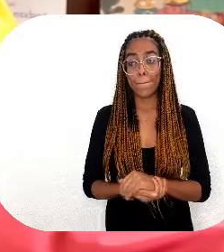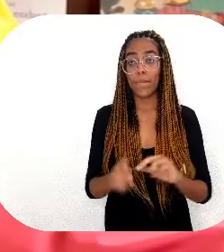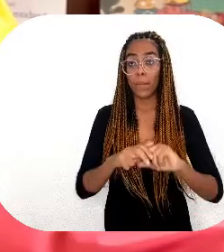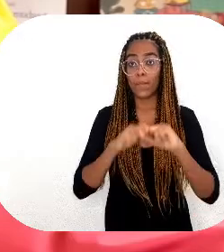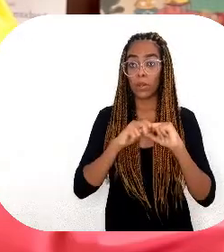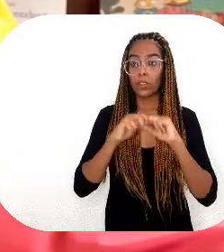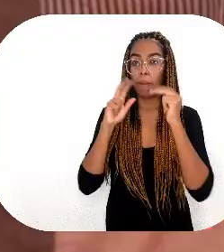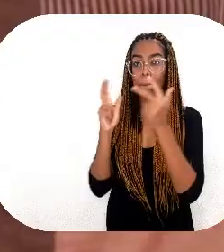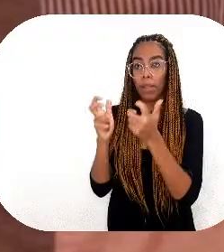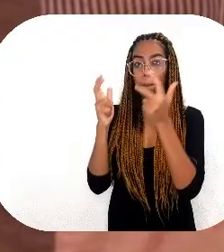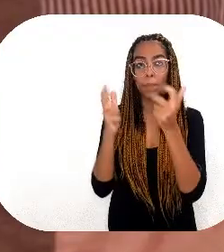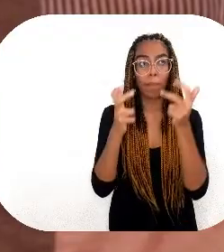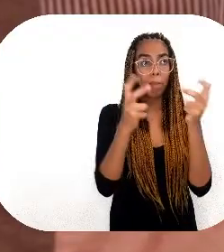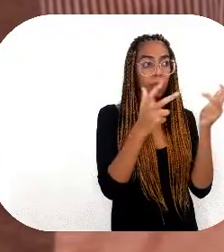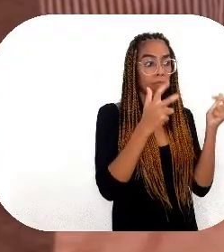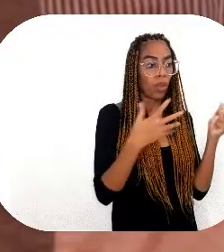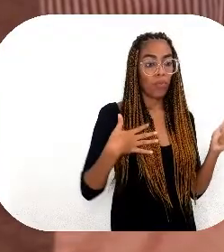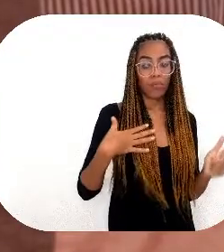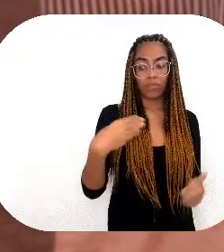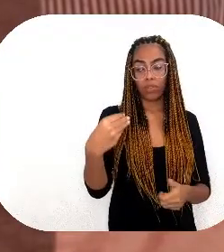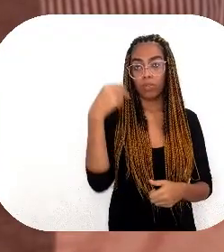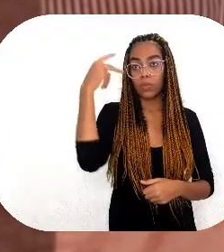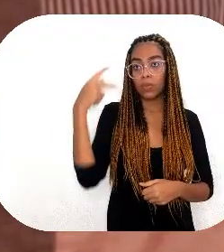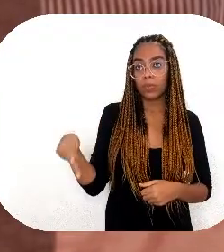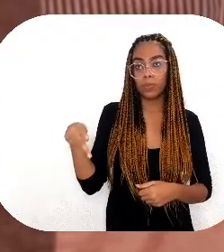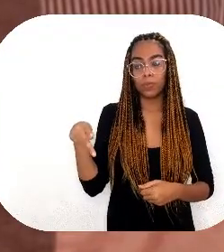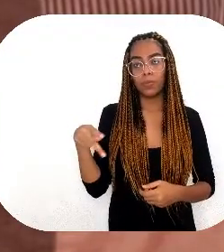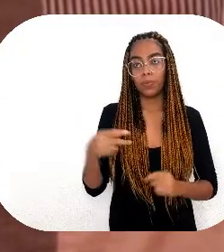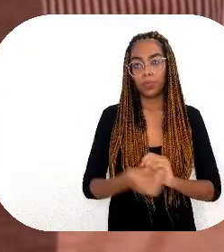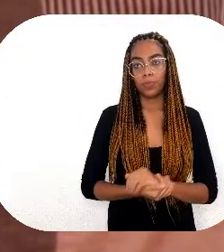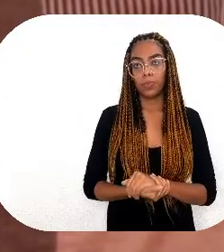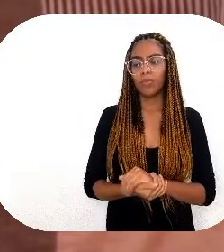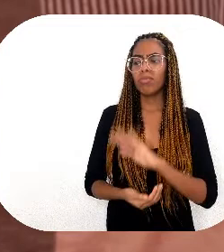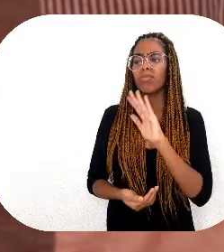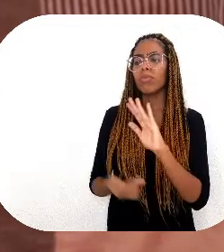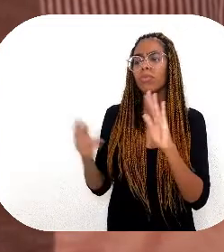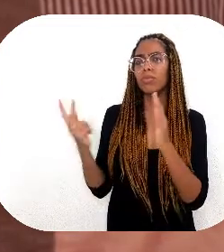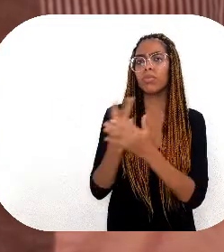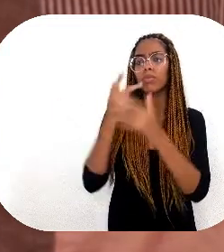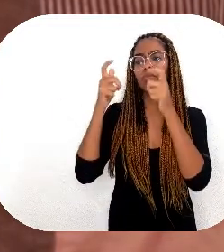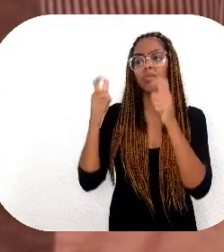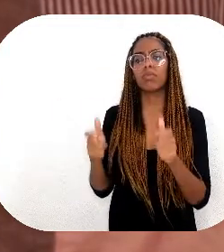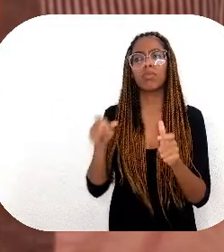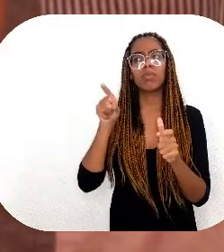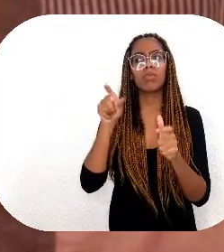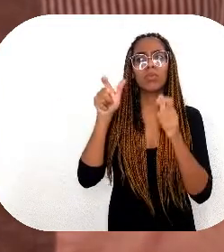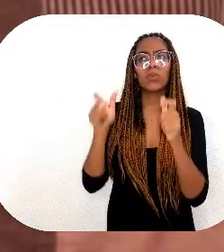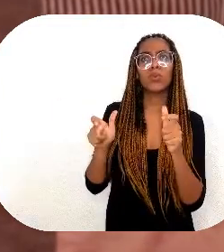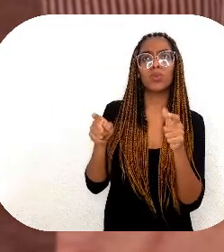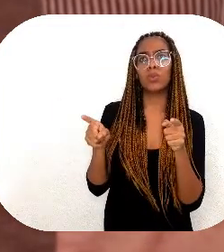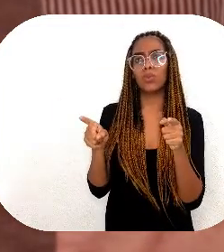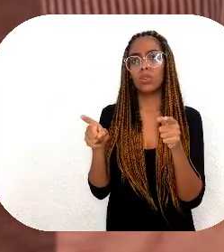caiu. Assim observava de longe o pequeno filho de Anansi. E disse, para